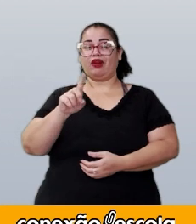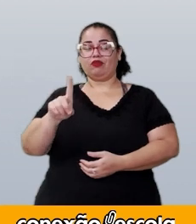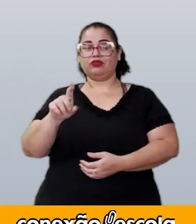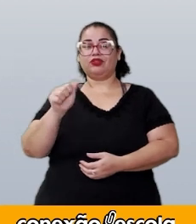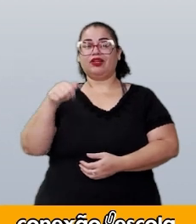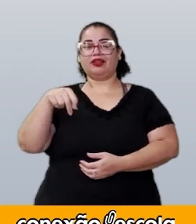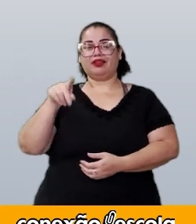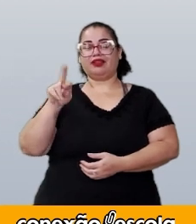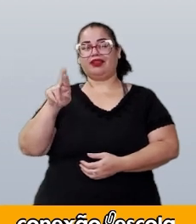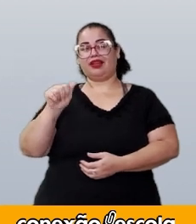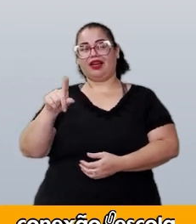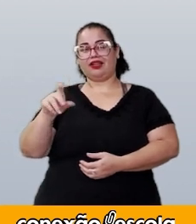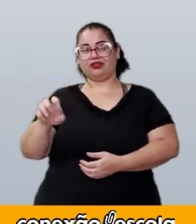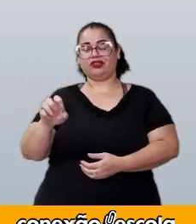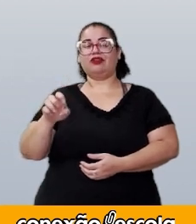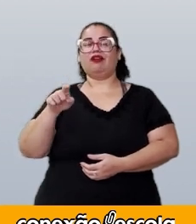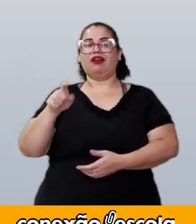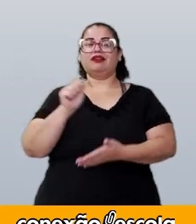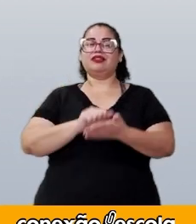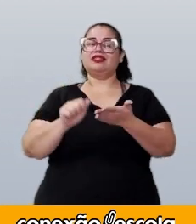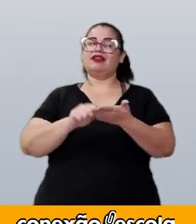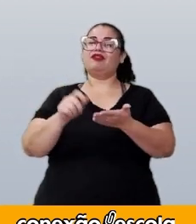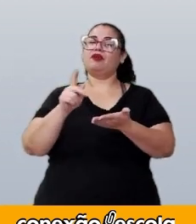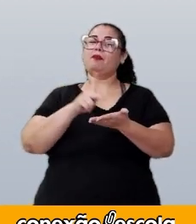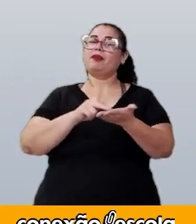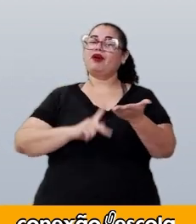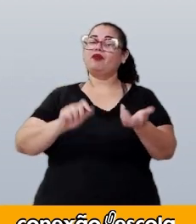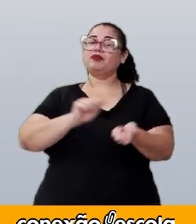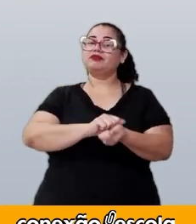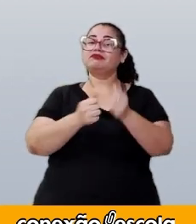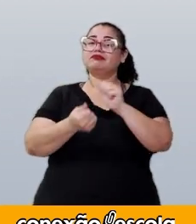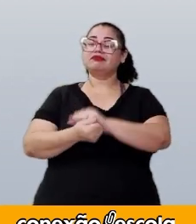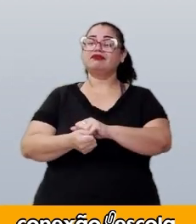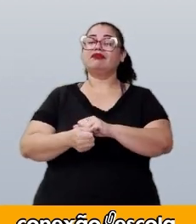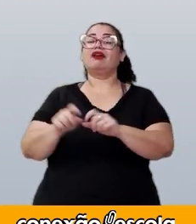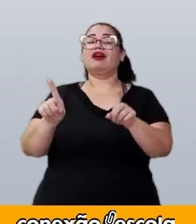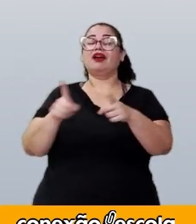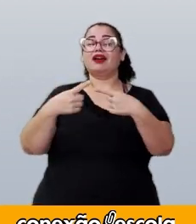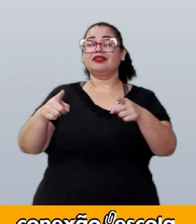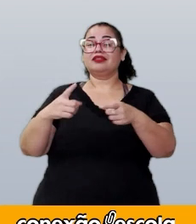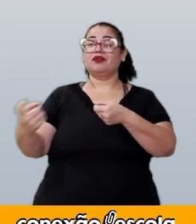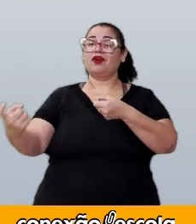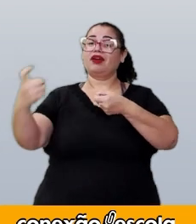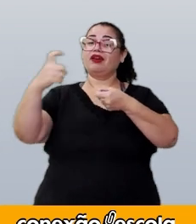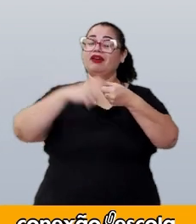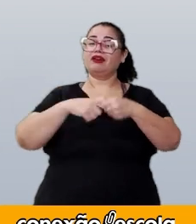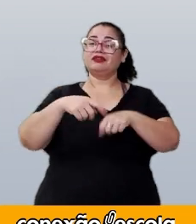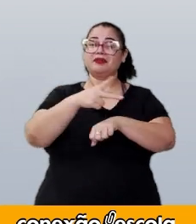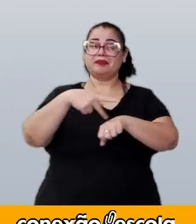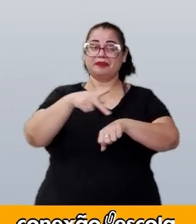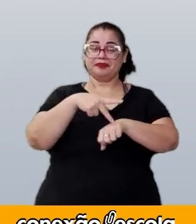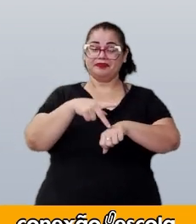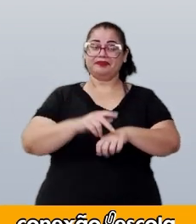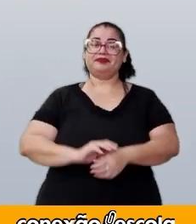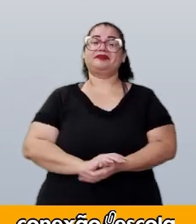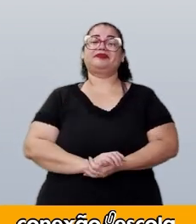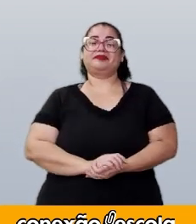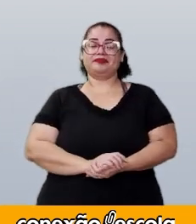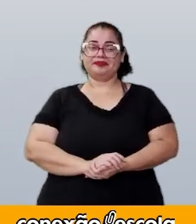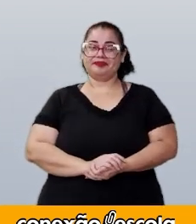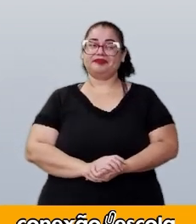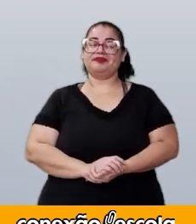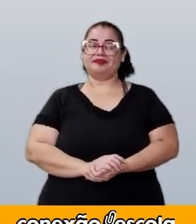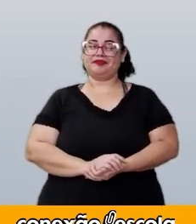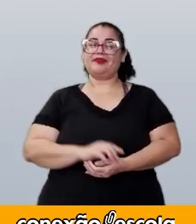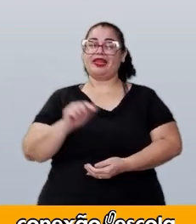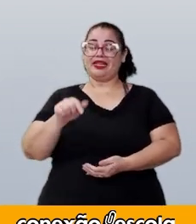Andrade, escreveu uma paródia desse poema, chamado Canção do Regresso à Pátria. Então, aqui nesse